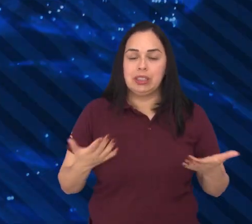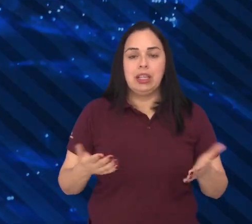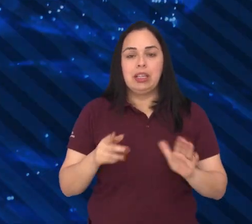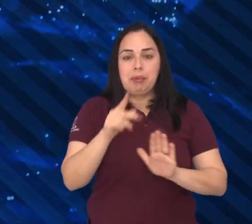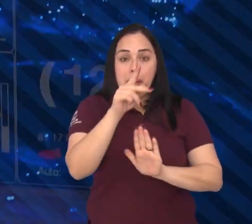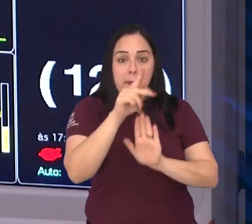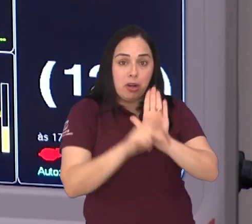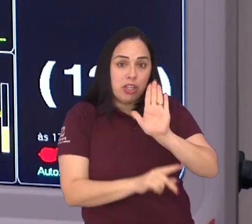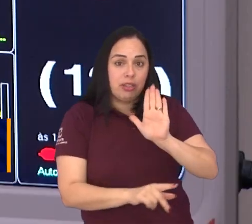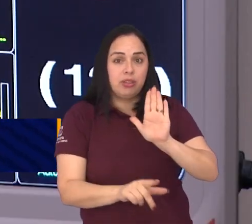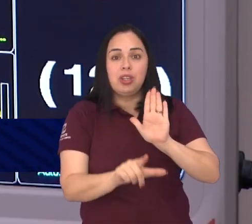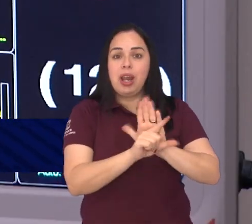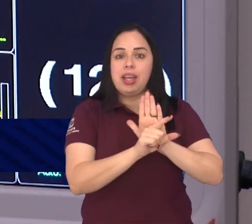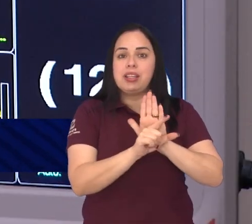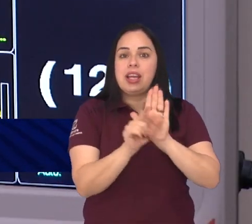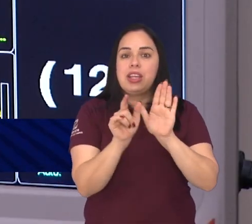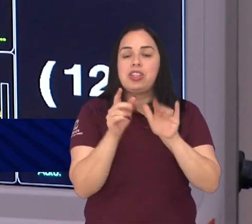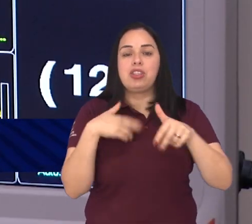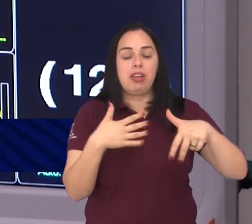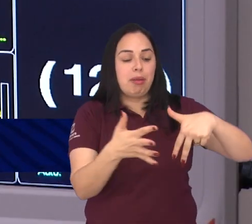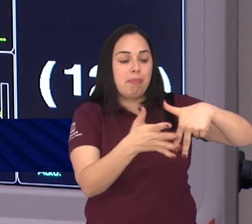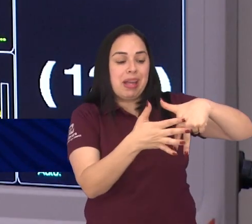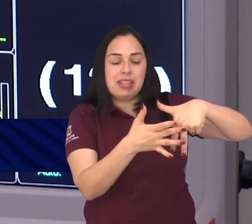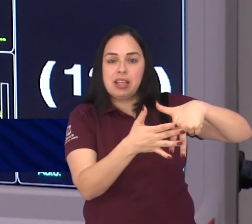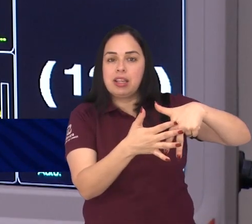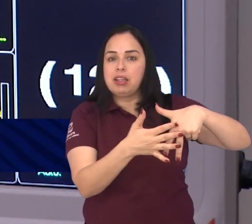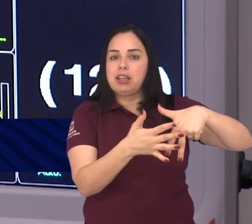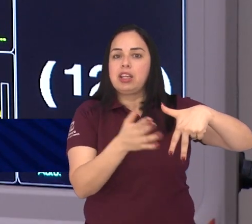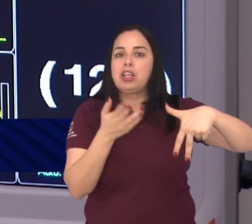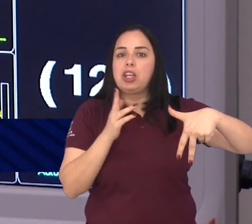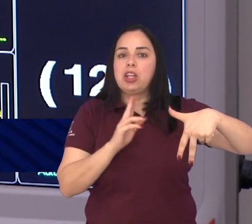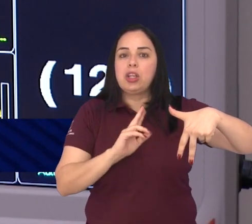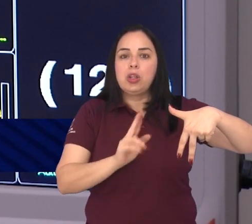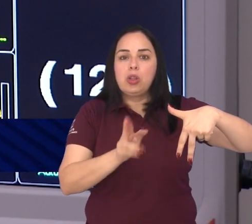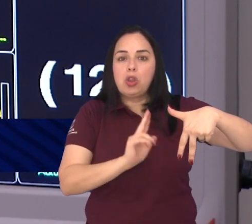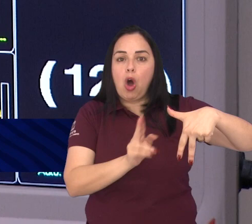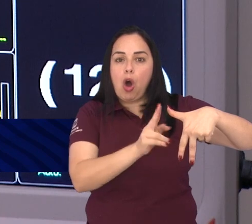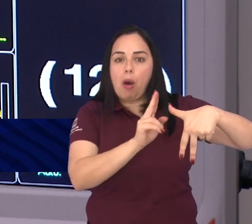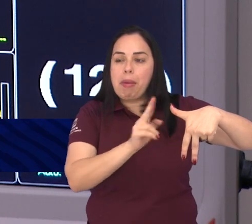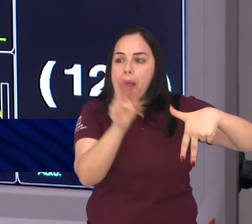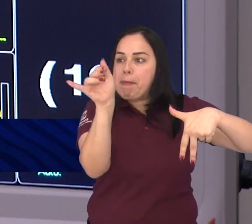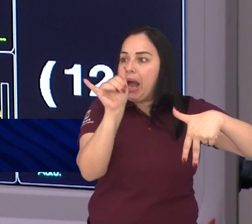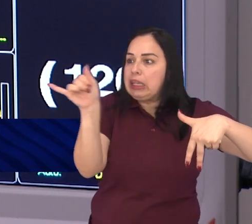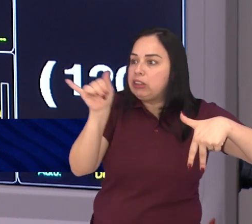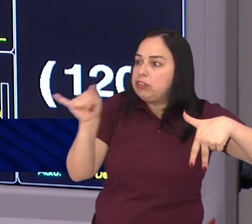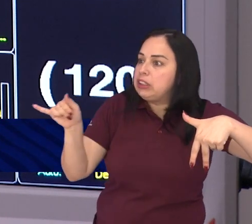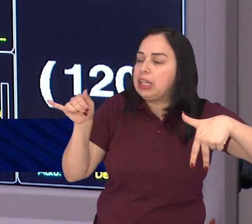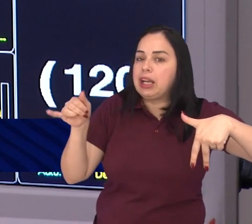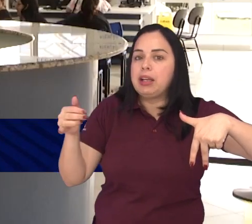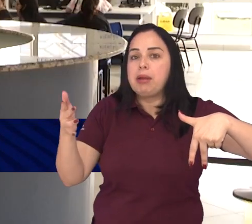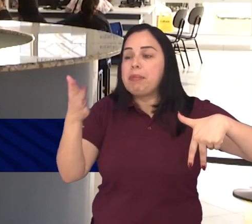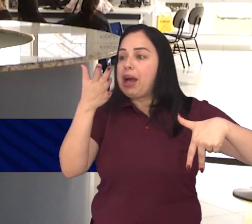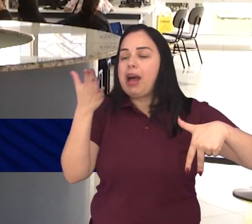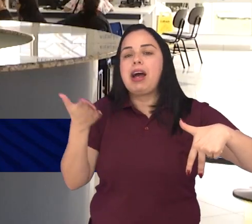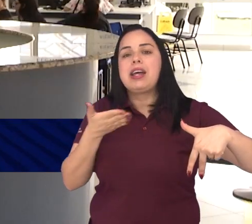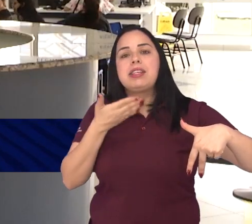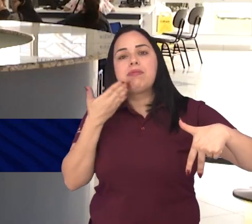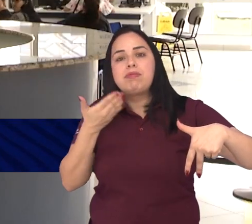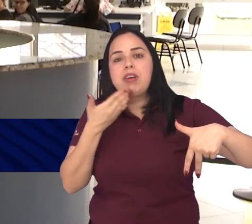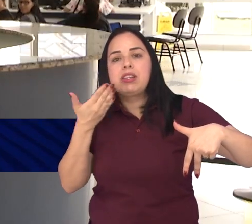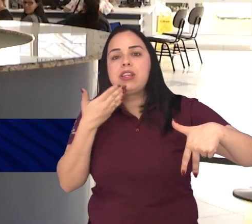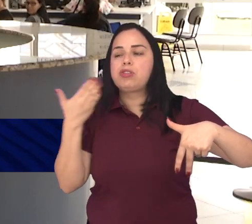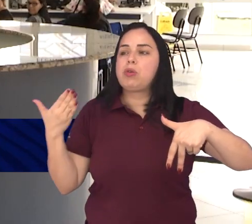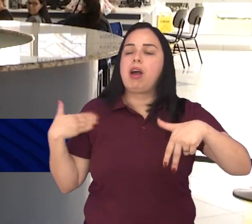coleta. E não parou por aí, você também vai conhecer o projeto que quer divulgar nomes de pacientes desconhecidos internados nos